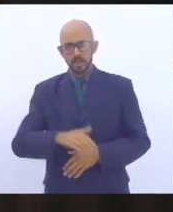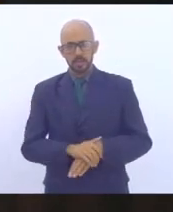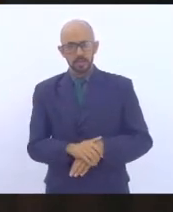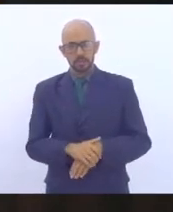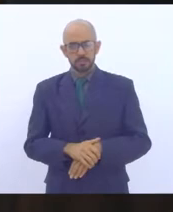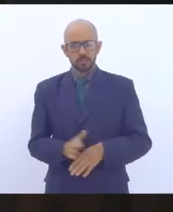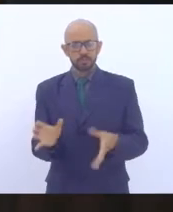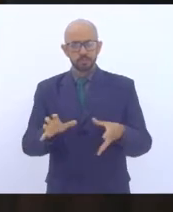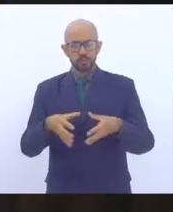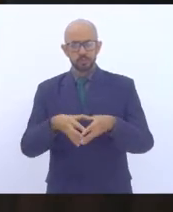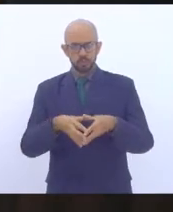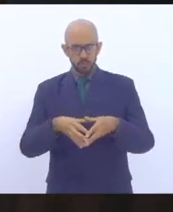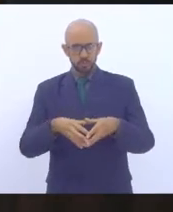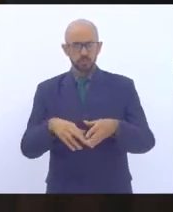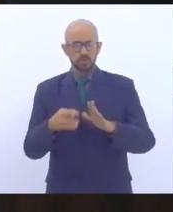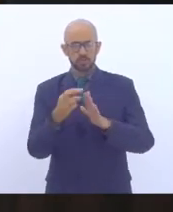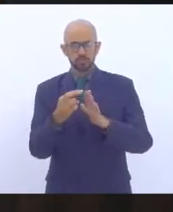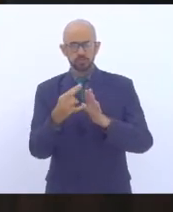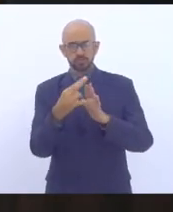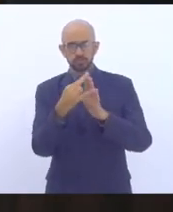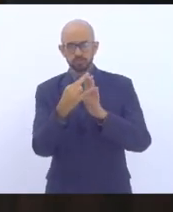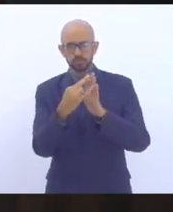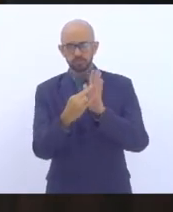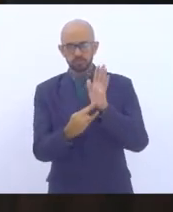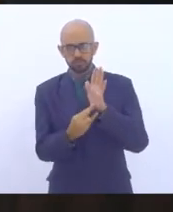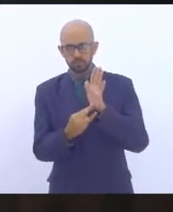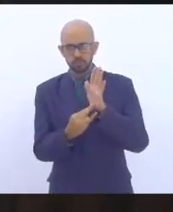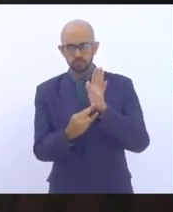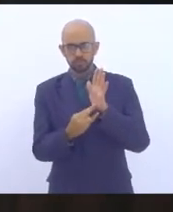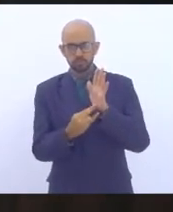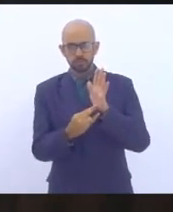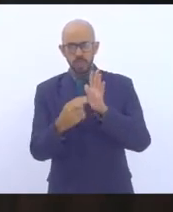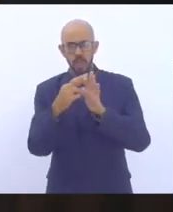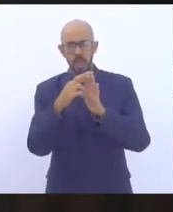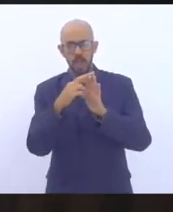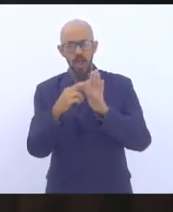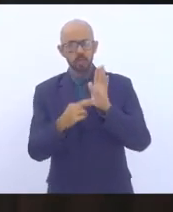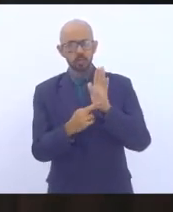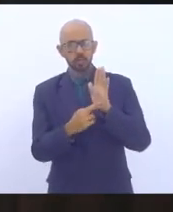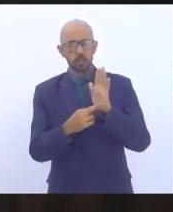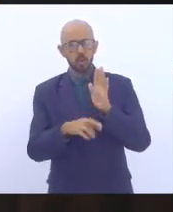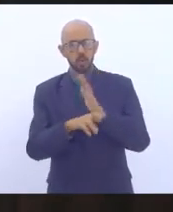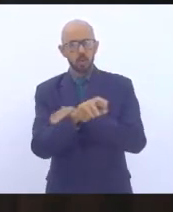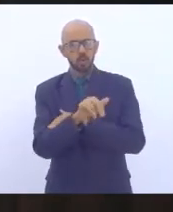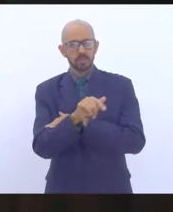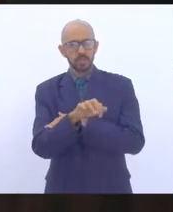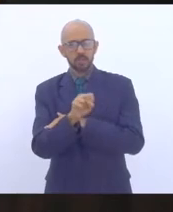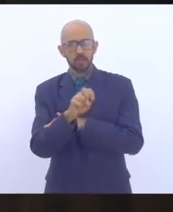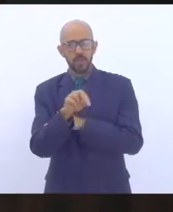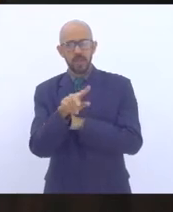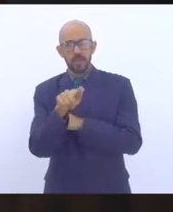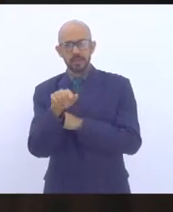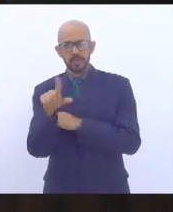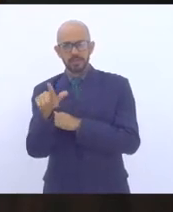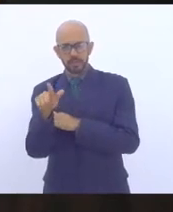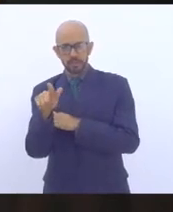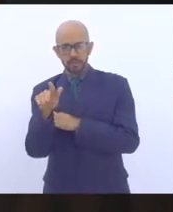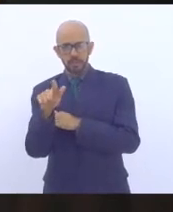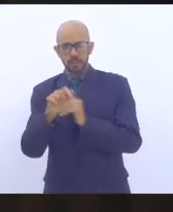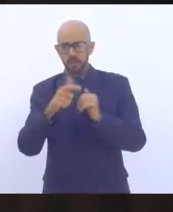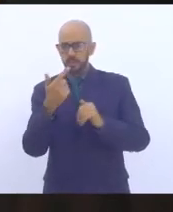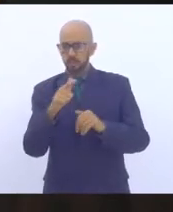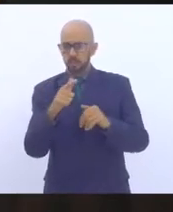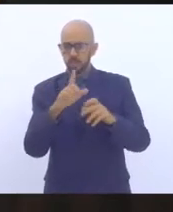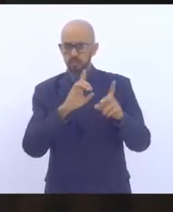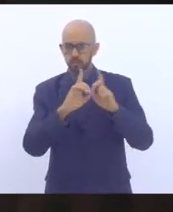e proposições externas favorável Deputado relator os enverg reis Oi gente função não havendo Quem Queira discutir encerrada a